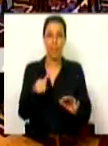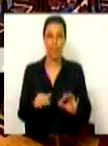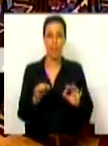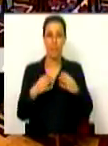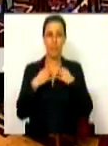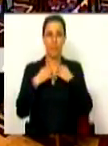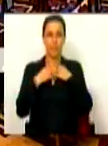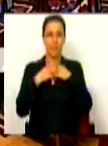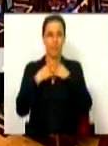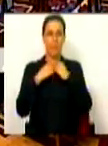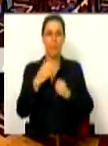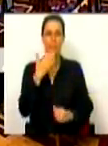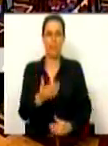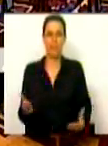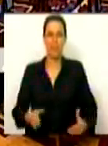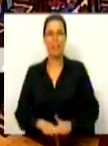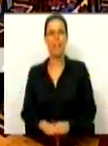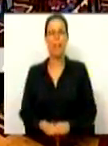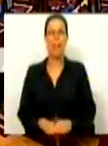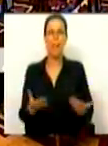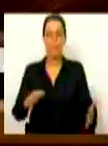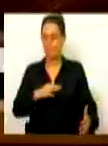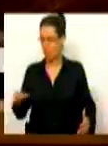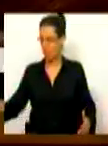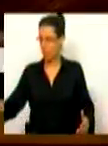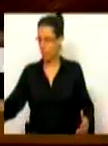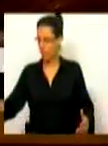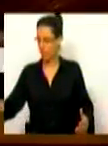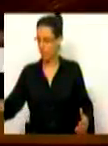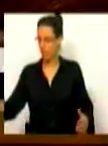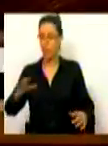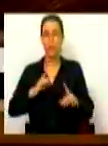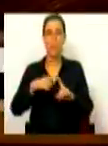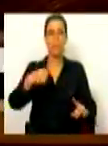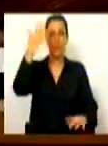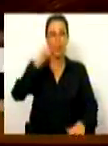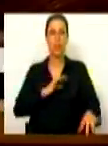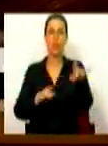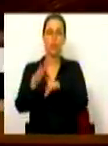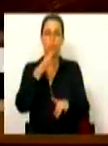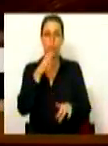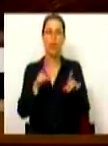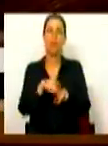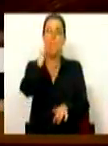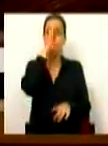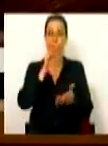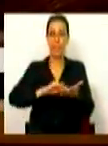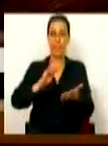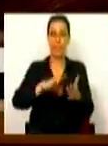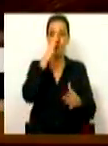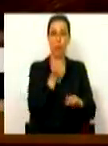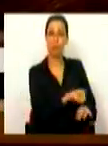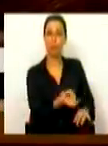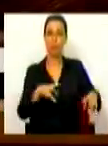Está ligado, mas... Obrigado. Senhor Presidente, senhoras e senhores deputados, Senhor Ministro, Senhor Secretário de Estado, senhores Secretários de